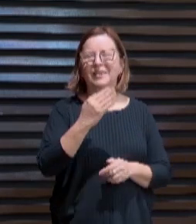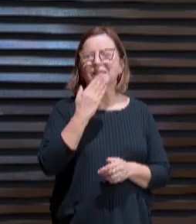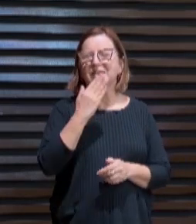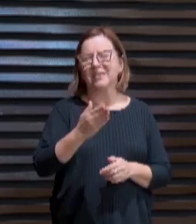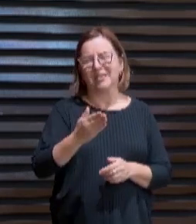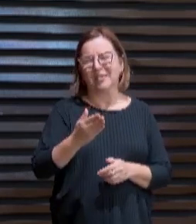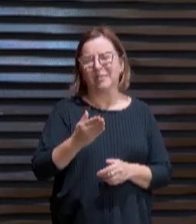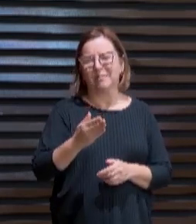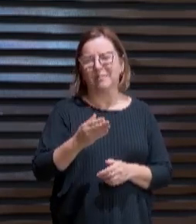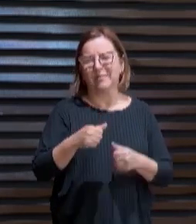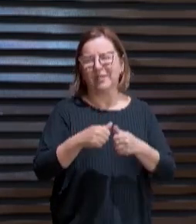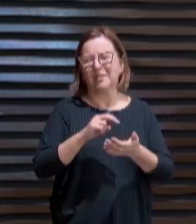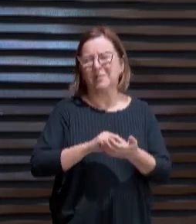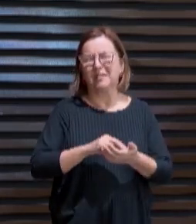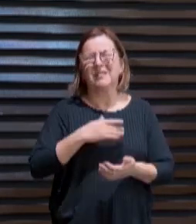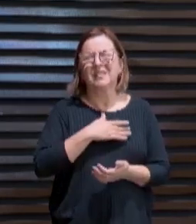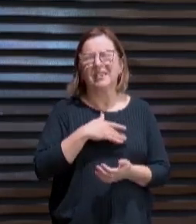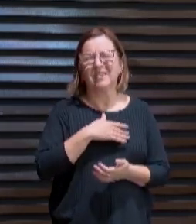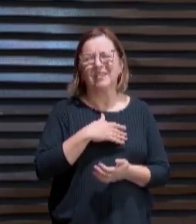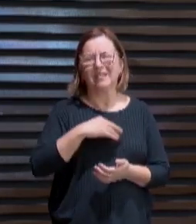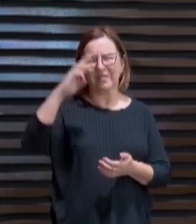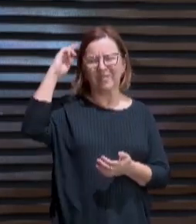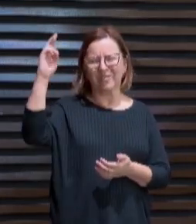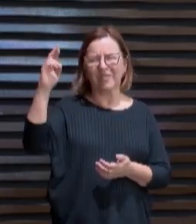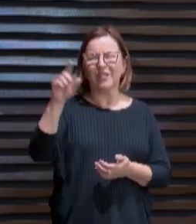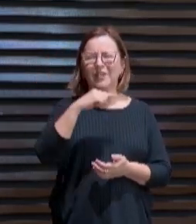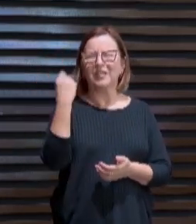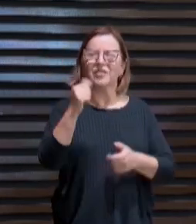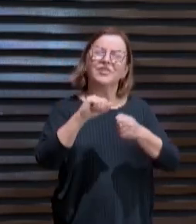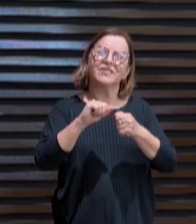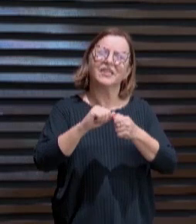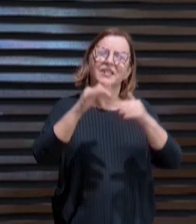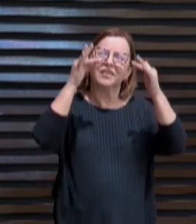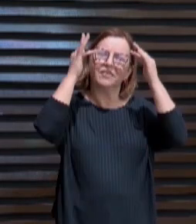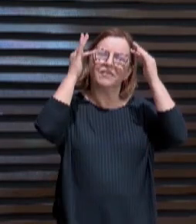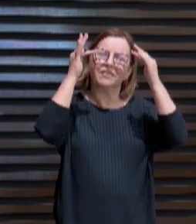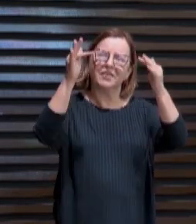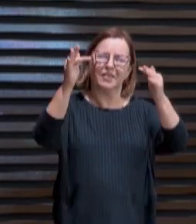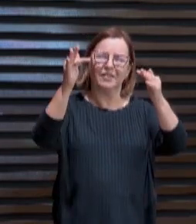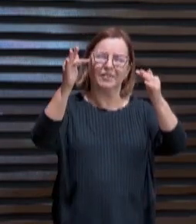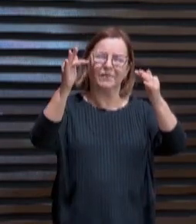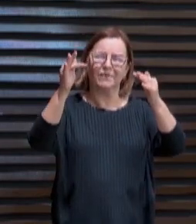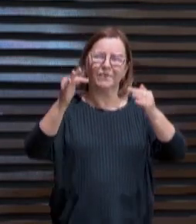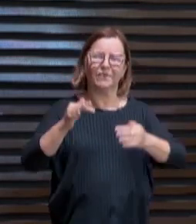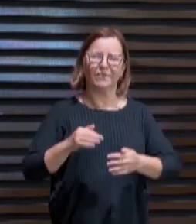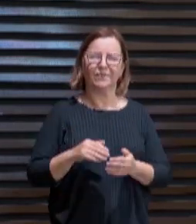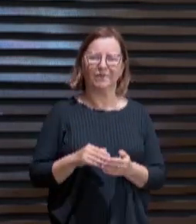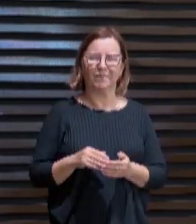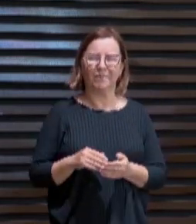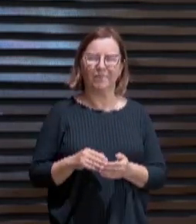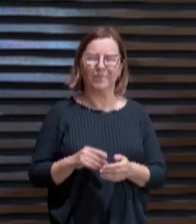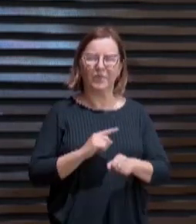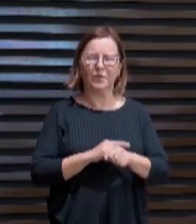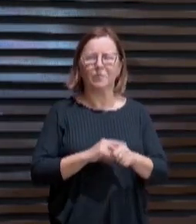por misericórdia, que o Senhor nos mantenha fiéis, Pai, diante de todas as perseguições, de toda todas as adversidades,